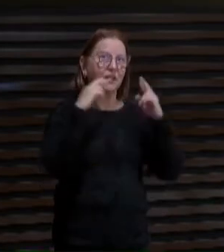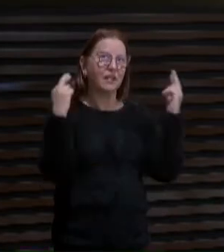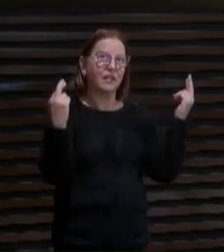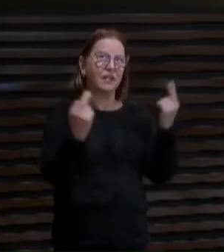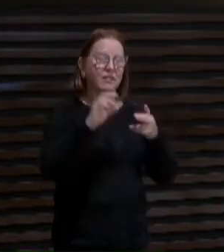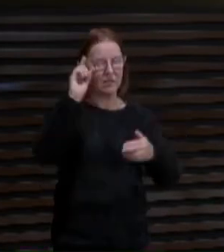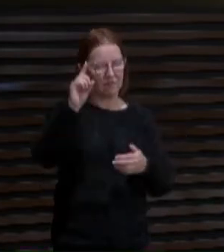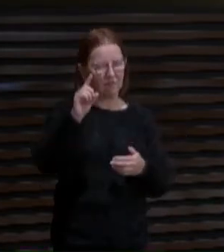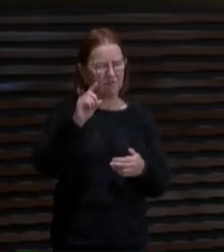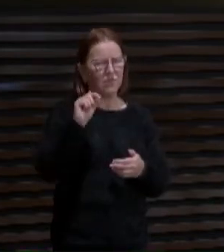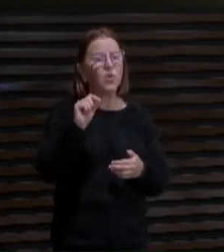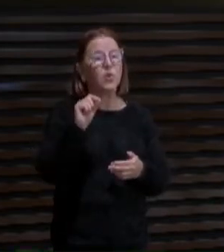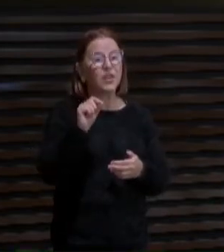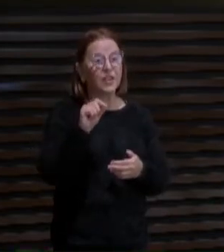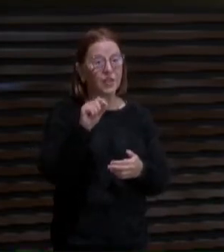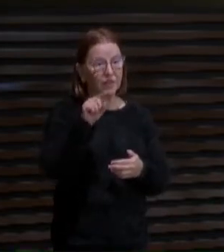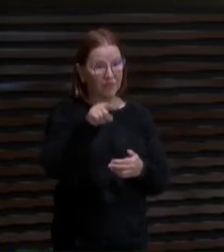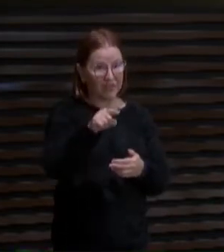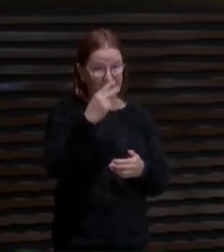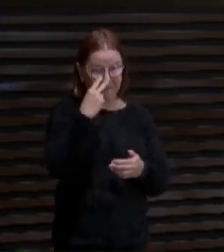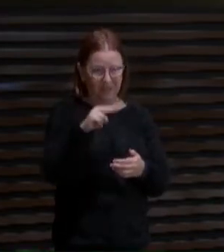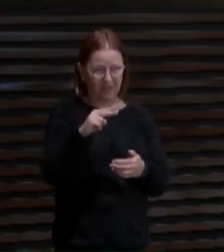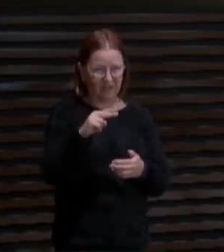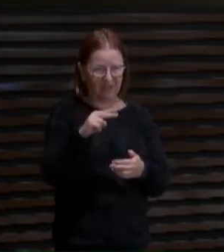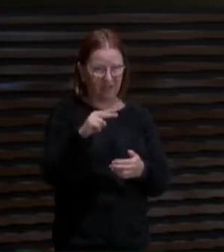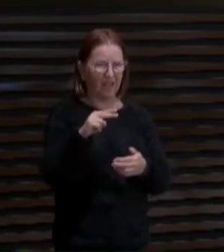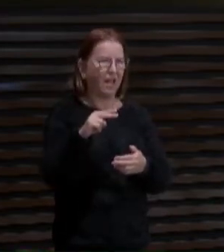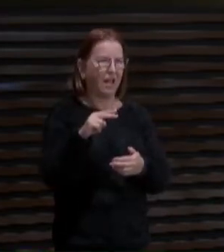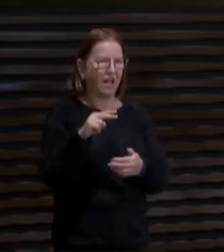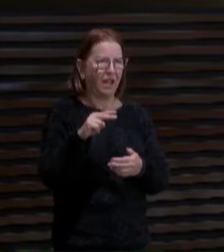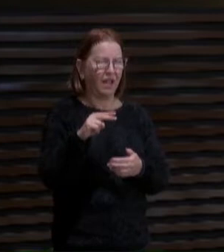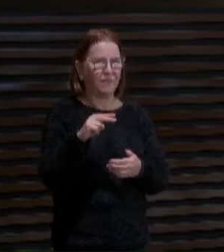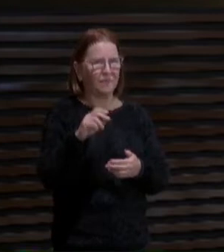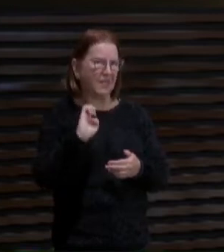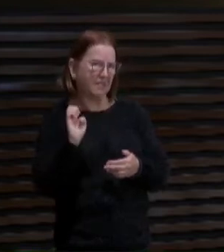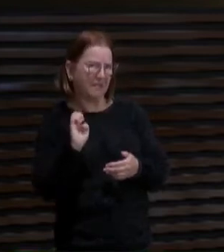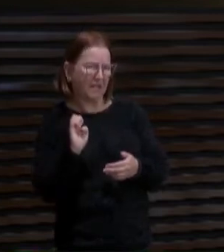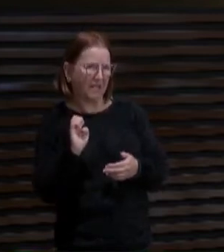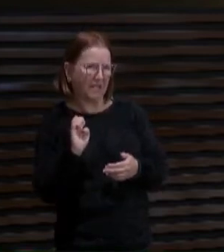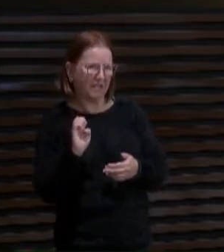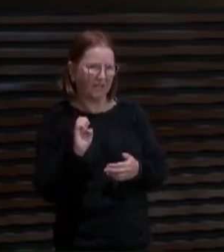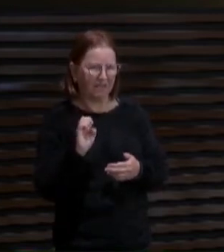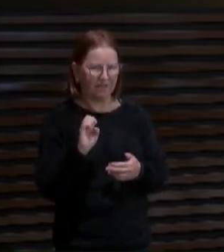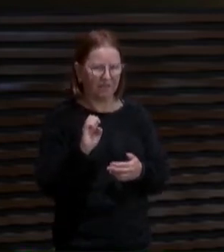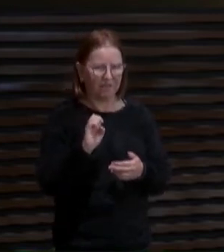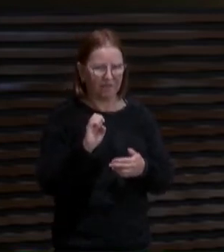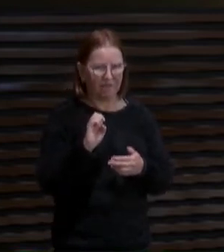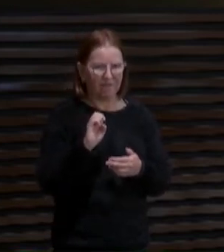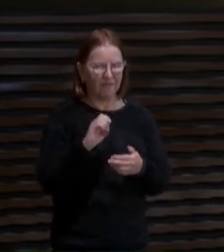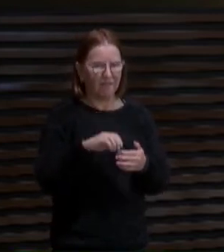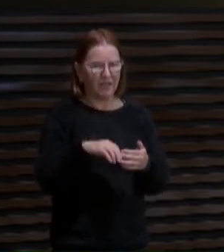eu só enxergo o efeminado o sodomita o adúltero mas na mesma lista